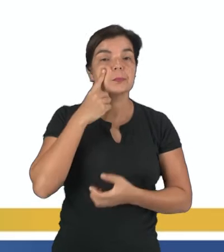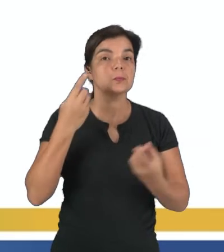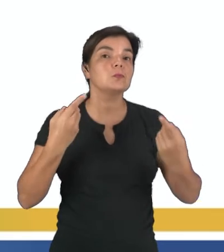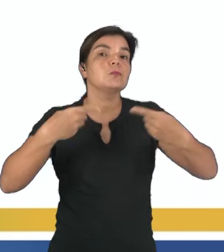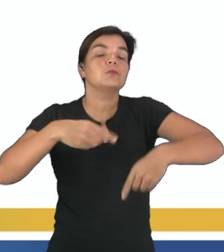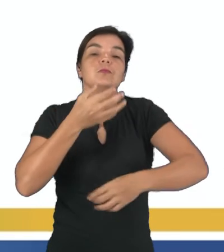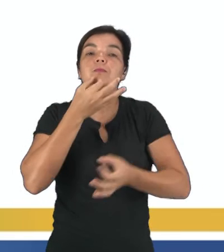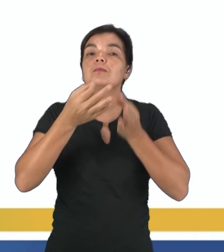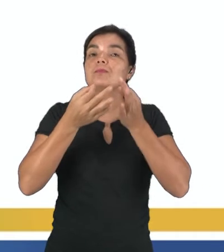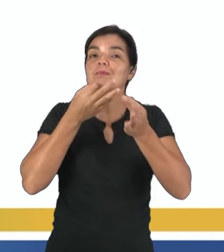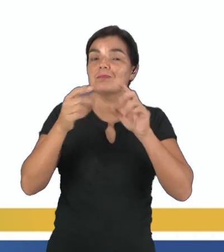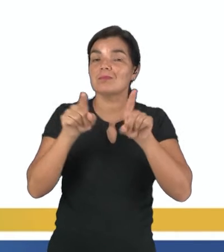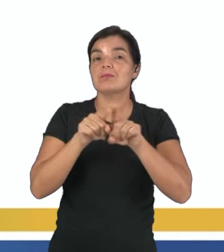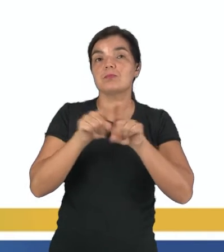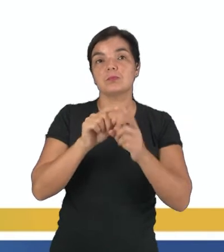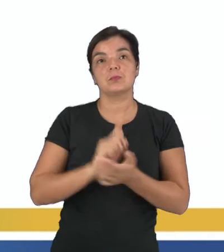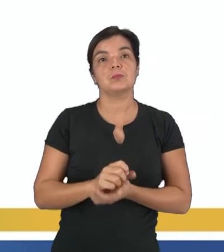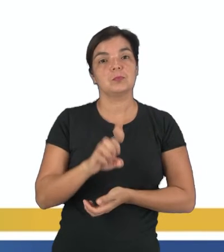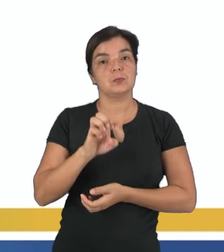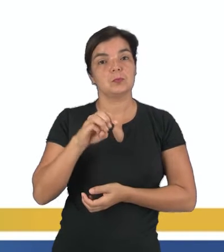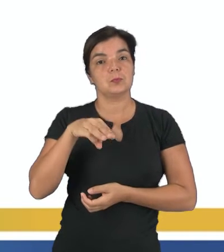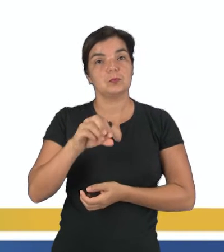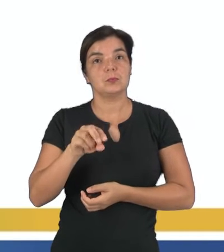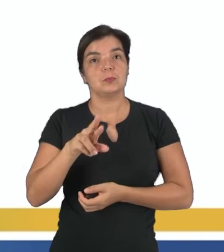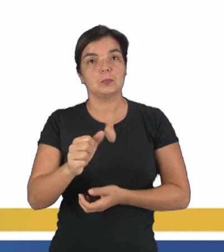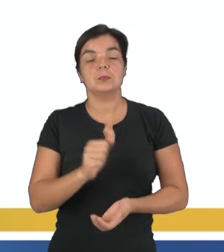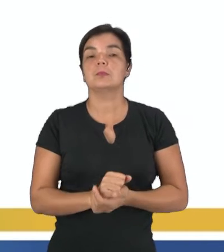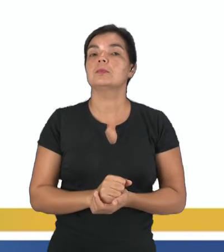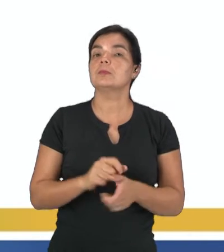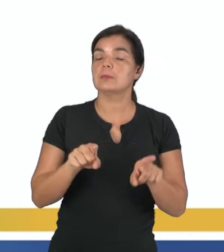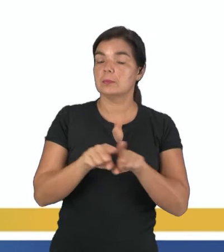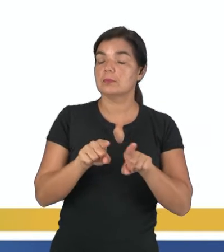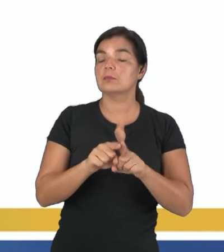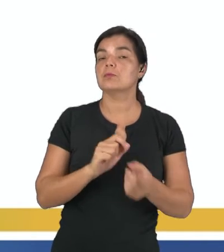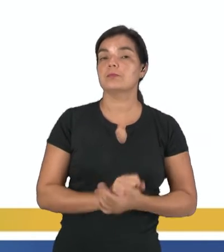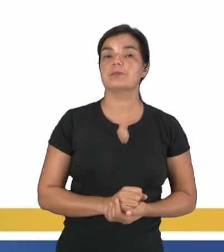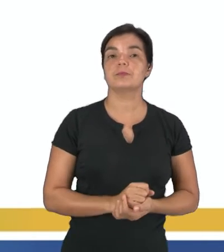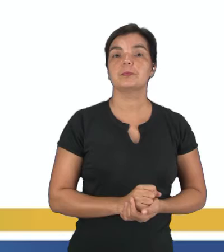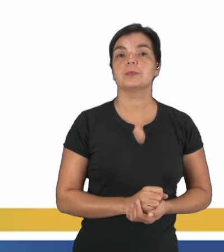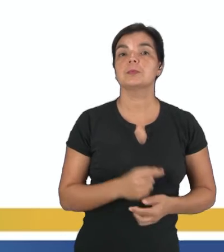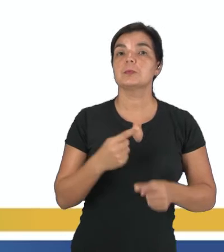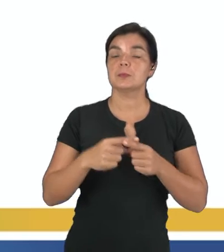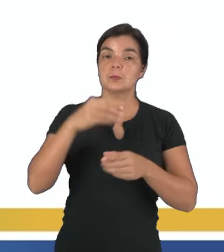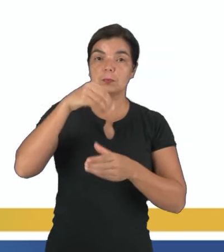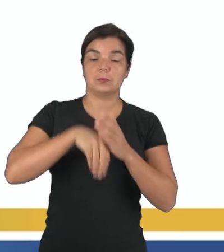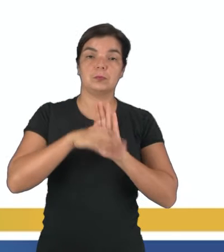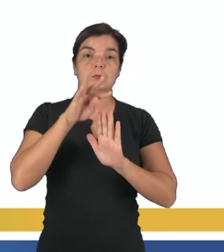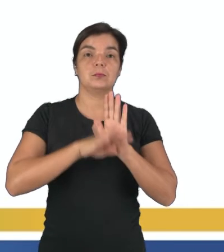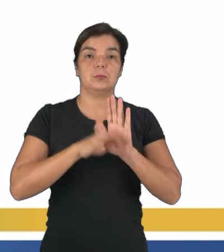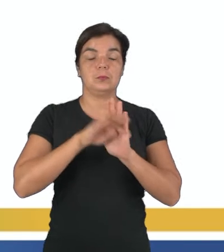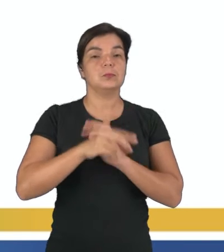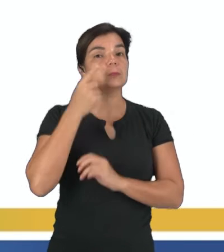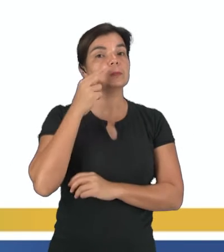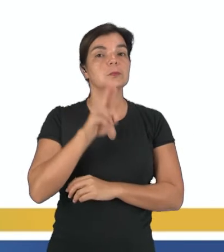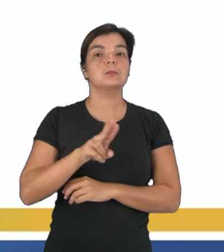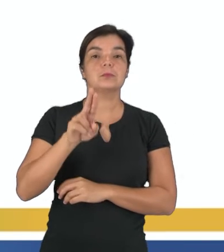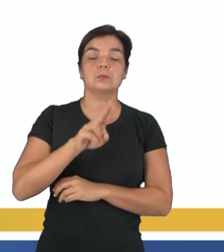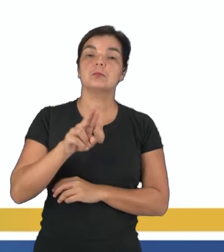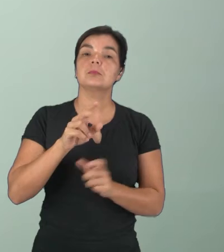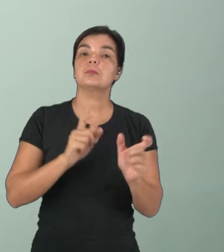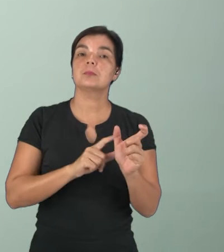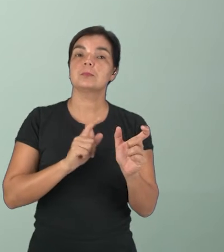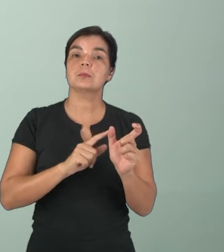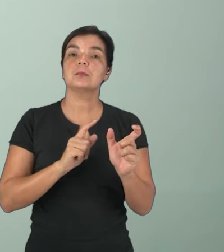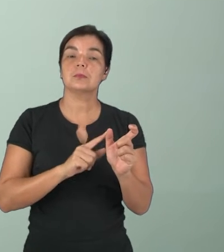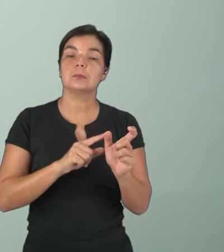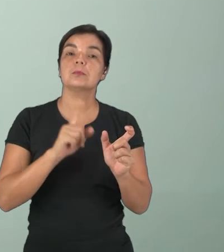contra-argumento, utilizando o embora ou utilizando ali aquela família, né? Porque dentro dos textos nós vamos utilizar palavras,